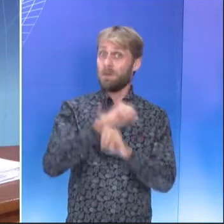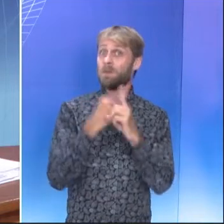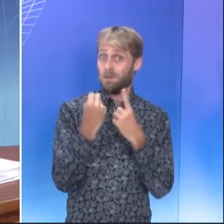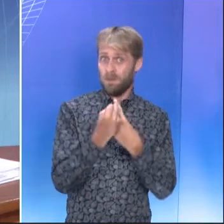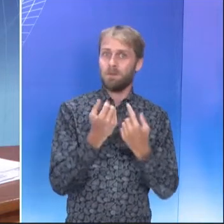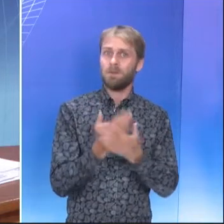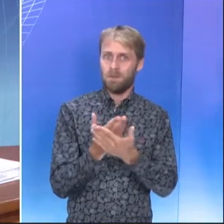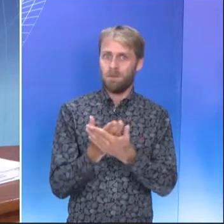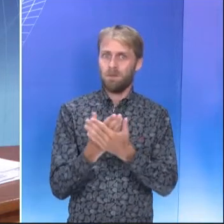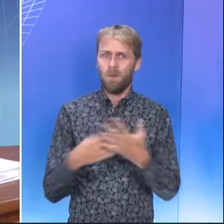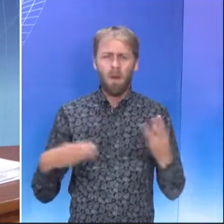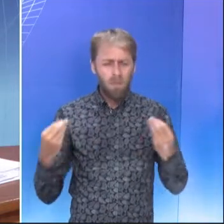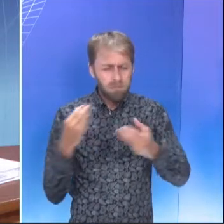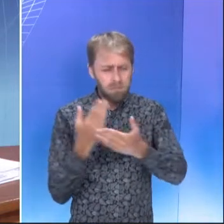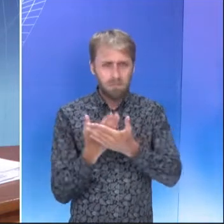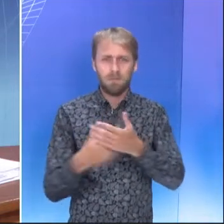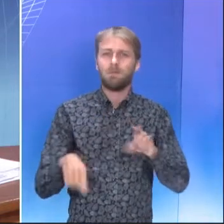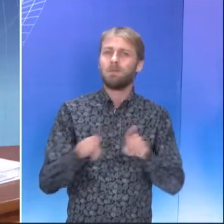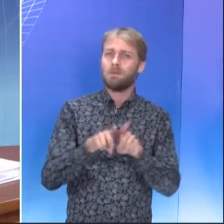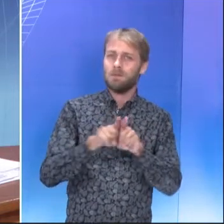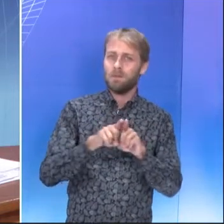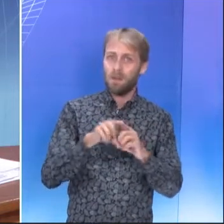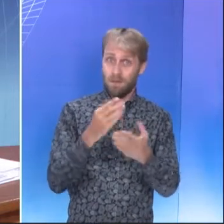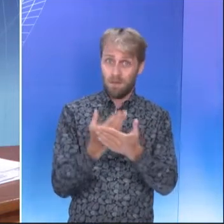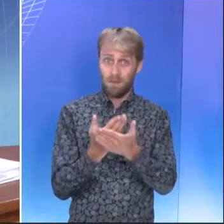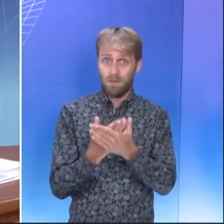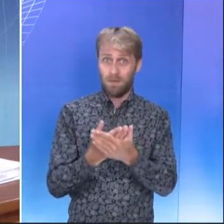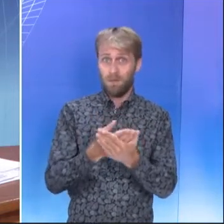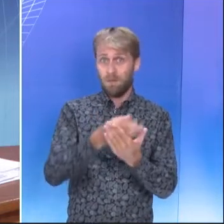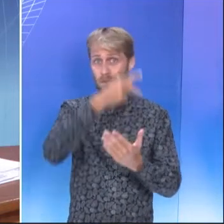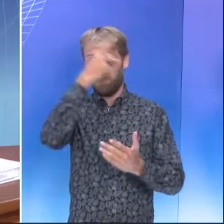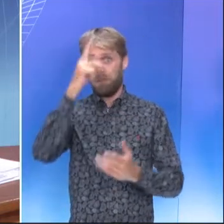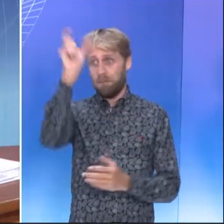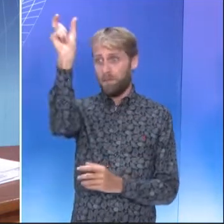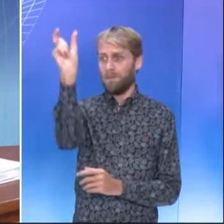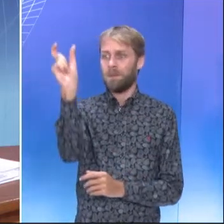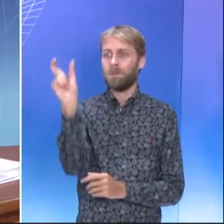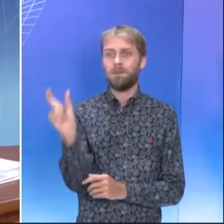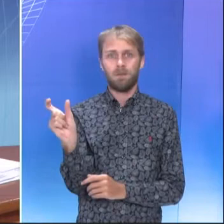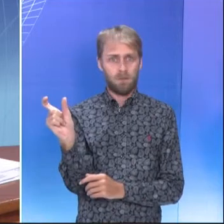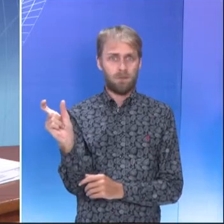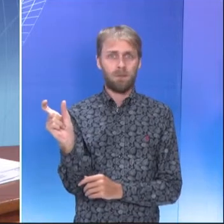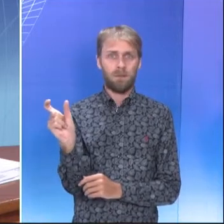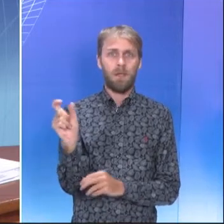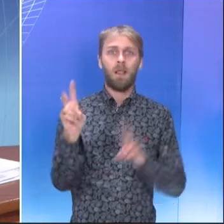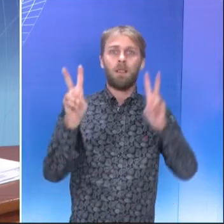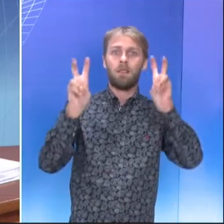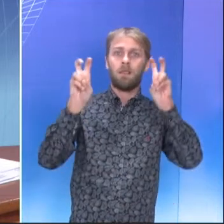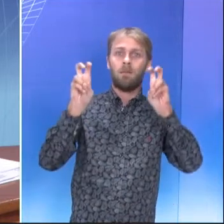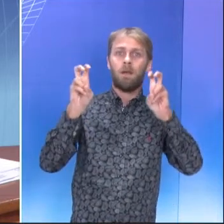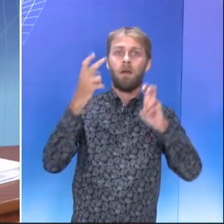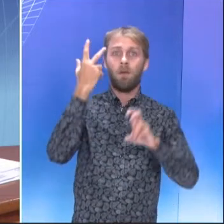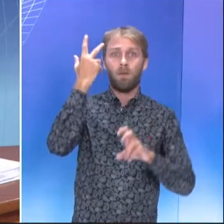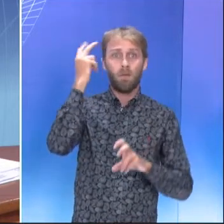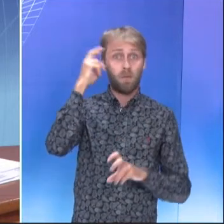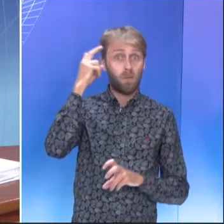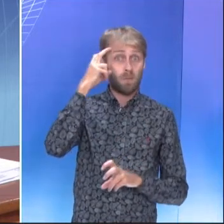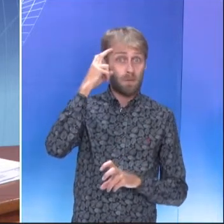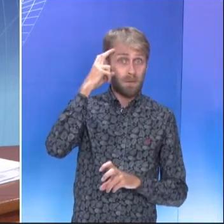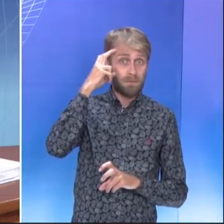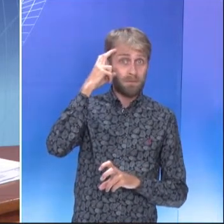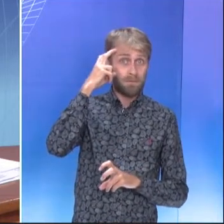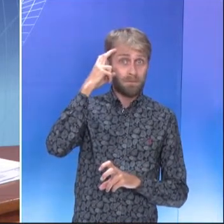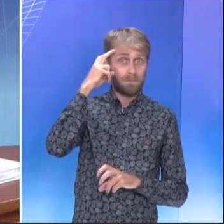é muito estudado também em antropologia, mas a sociologia se utiliza desse tema, que é o tema da cultura